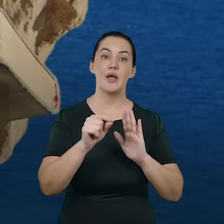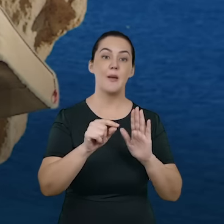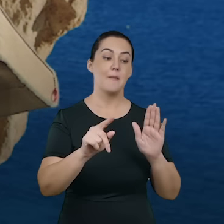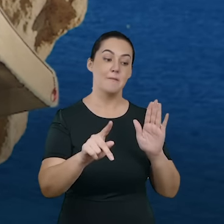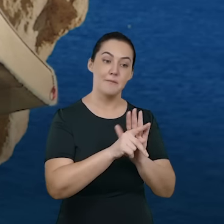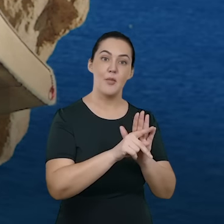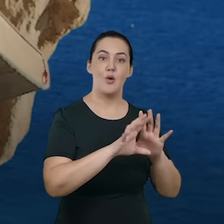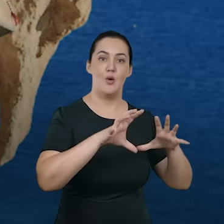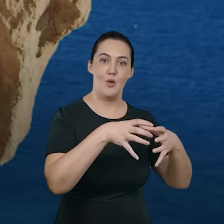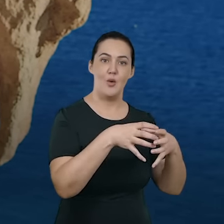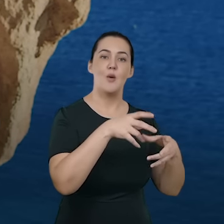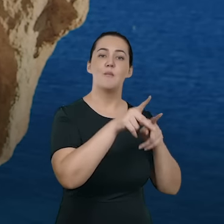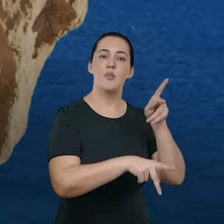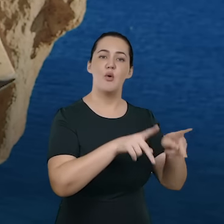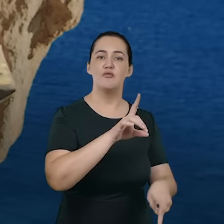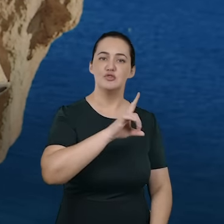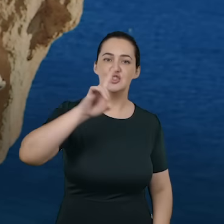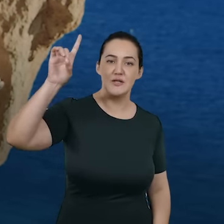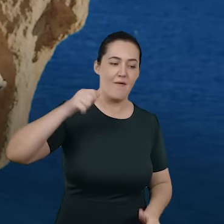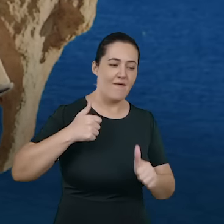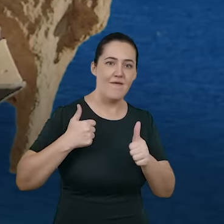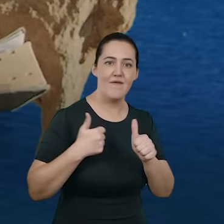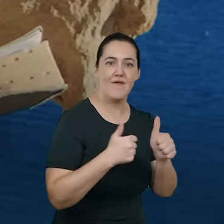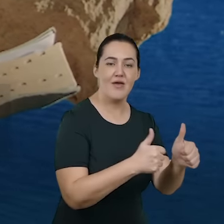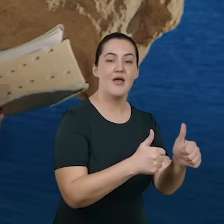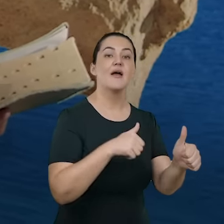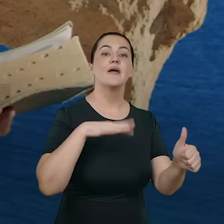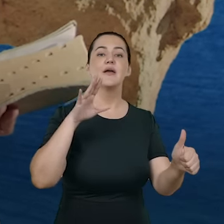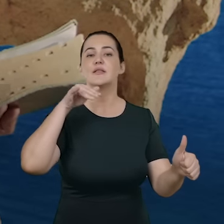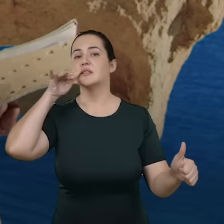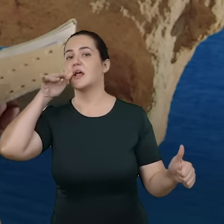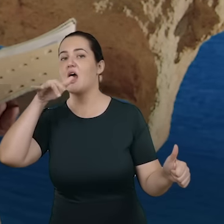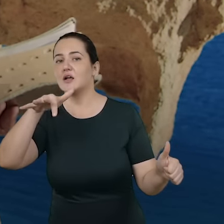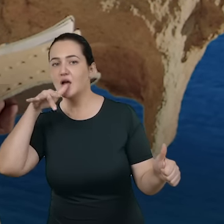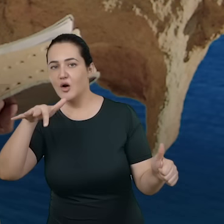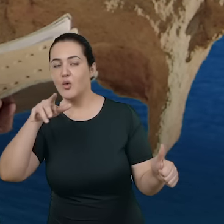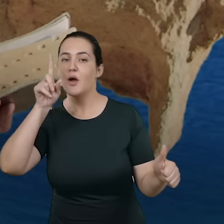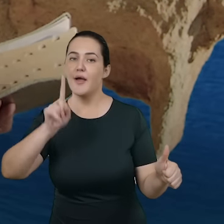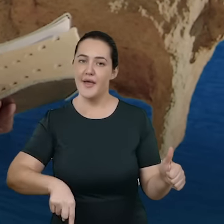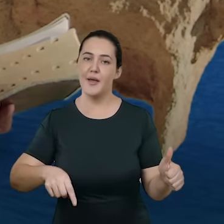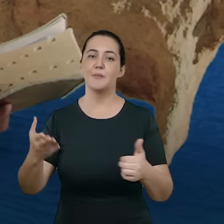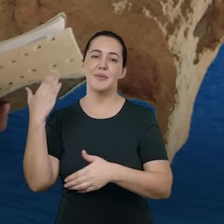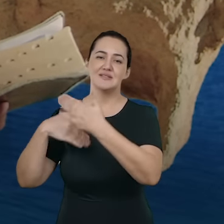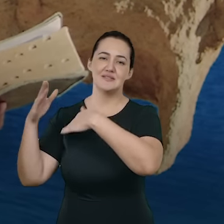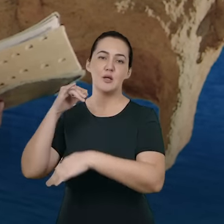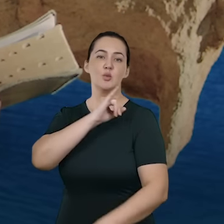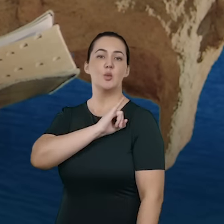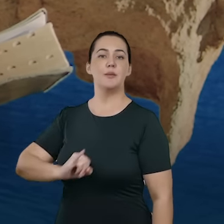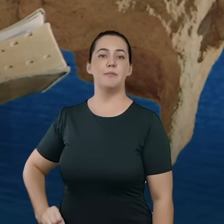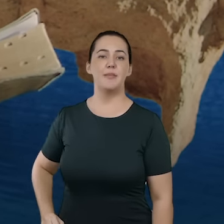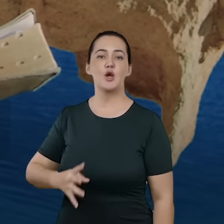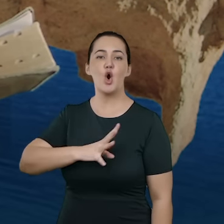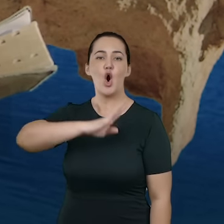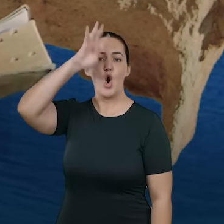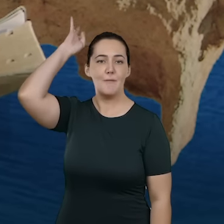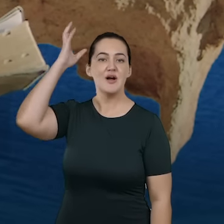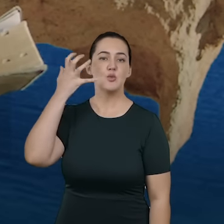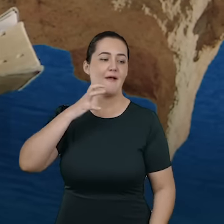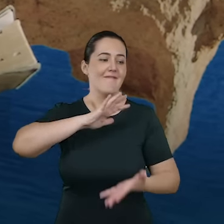do povo de Deus, sendo perseguido pelo dragão, que no caso era o Império Romano, que queria devorar